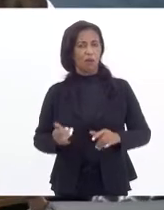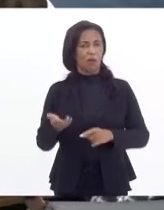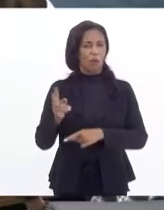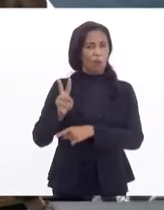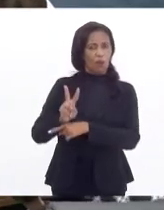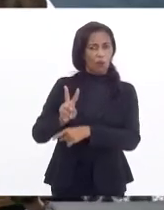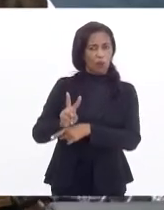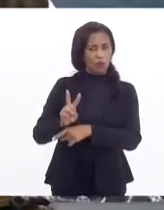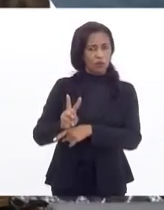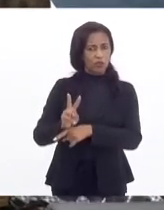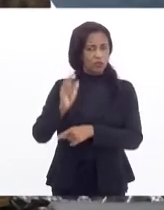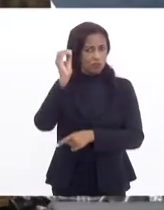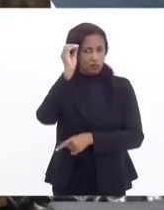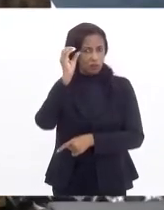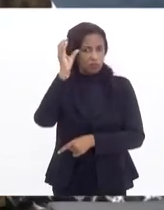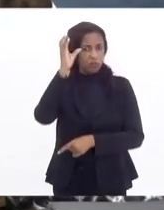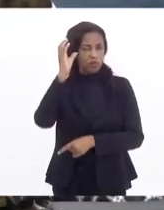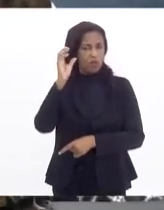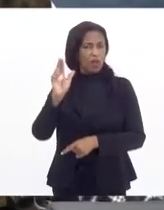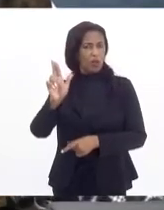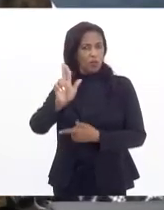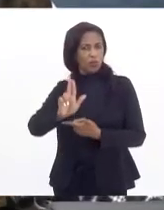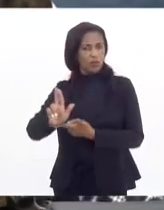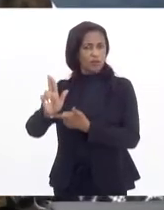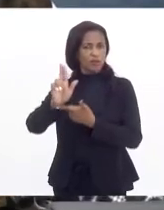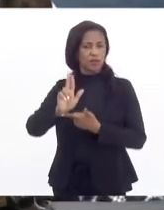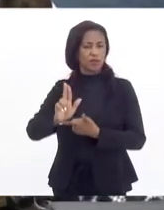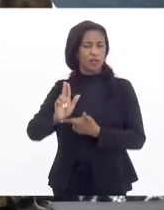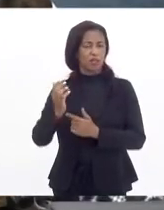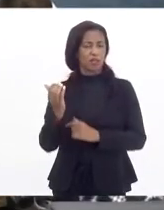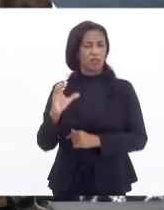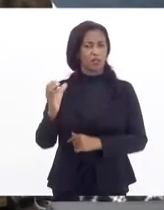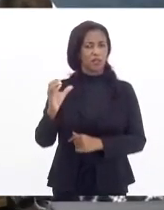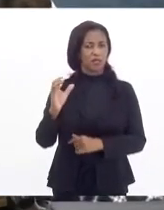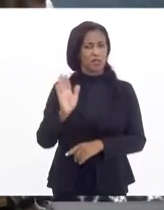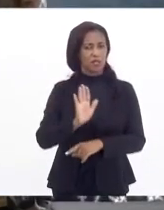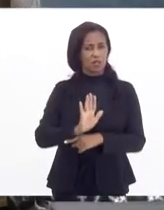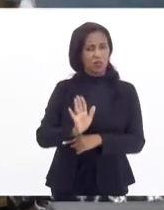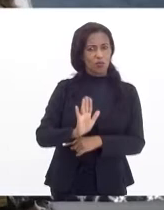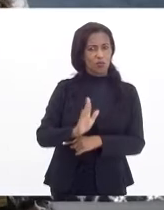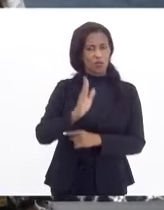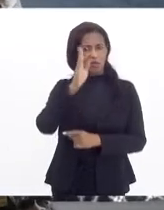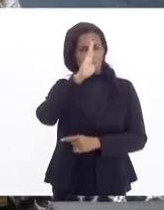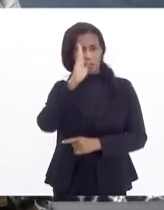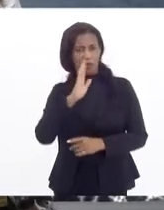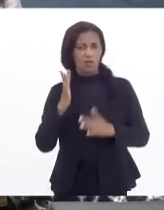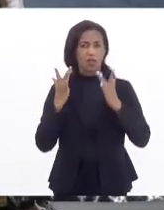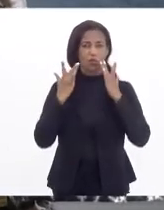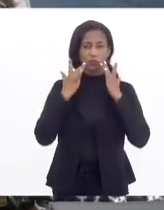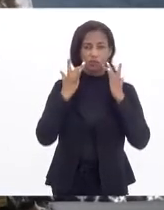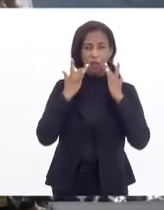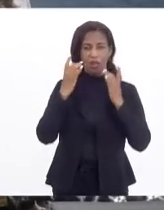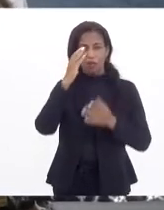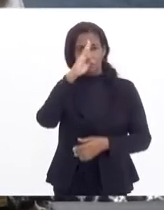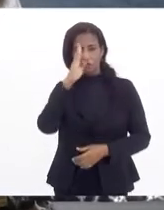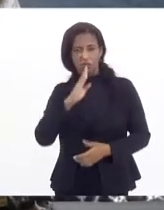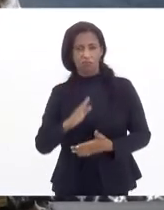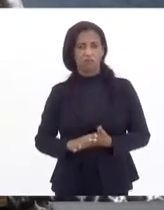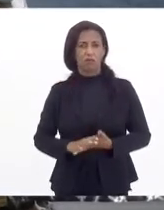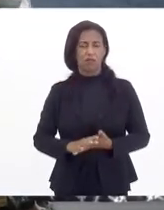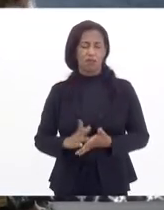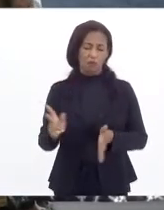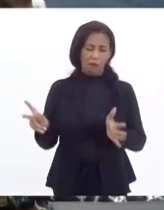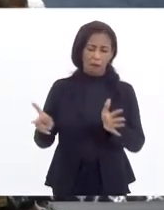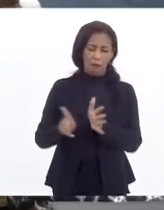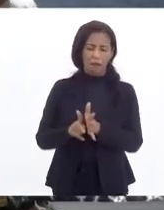a cultura, a universidade, a ciência, o cinema brasileiro, o teatro brasileiro, eu considero que faz